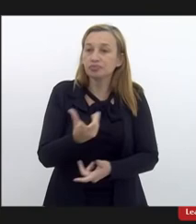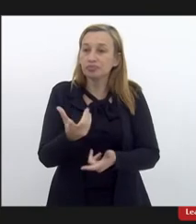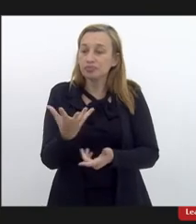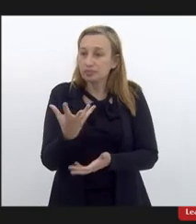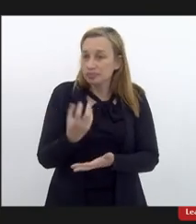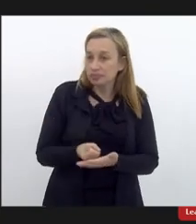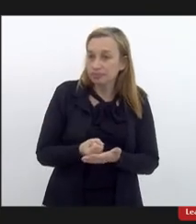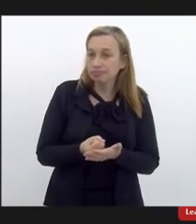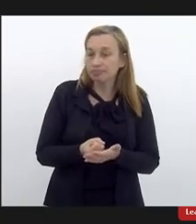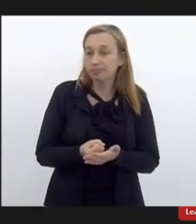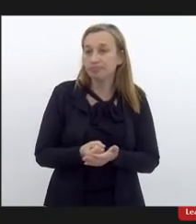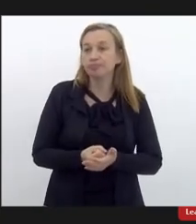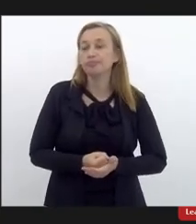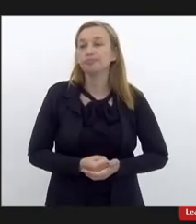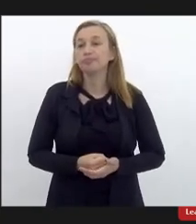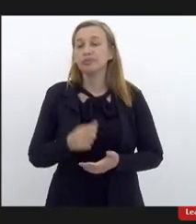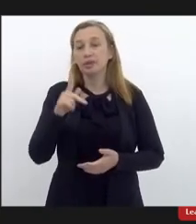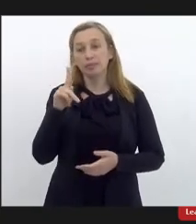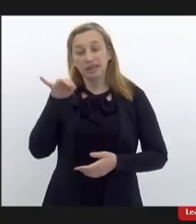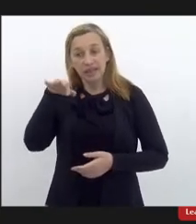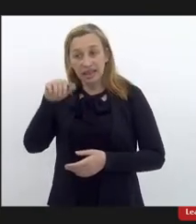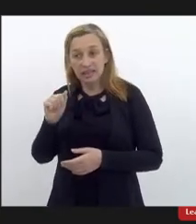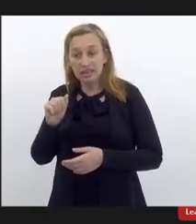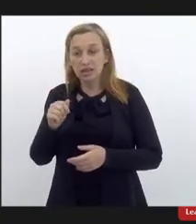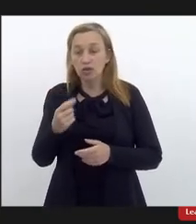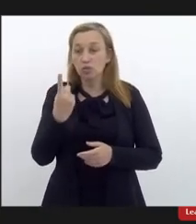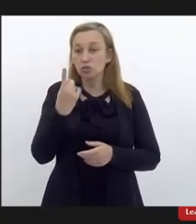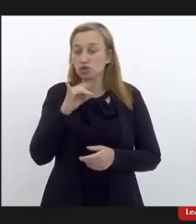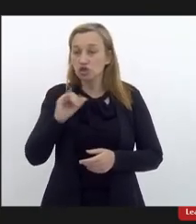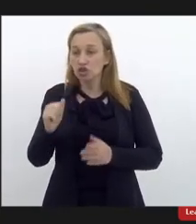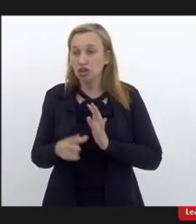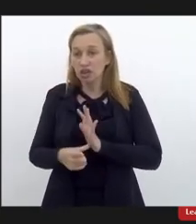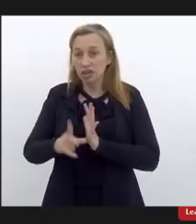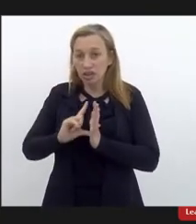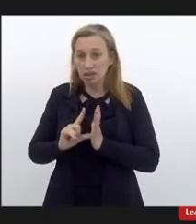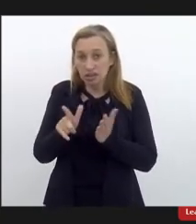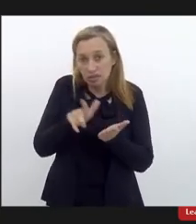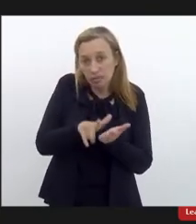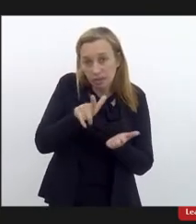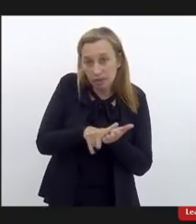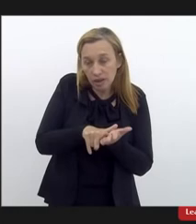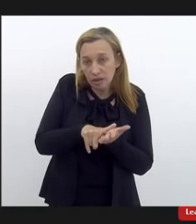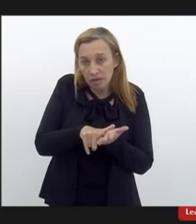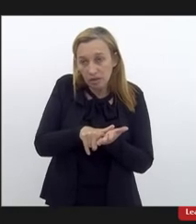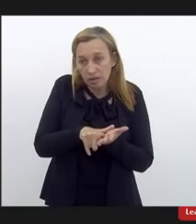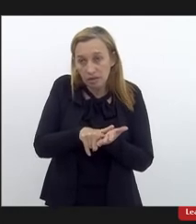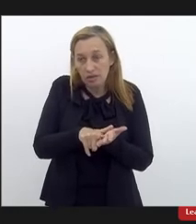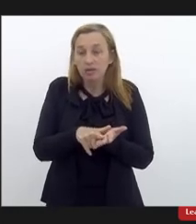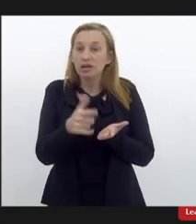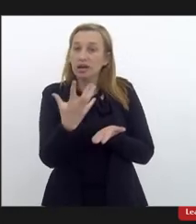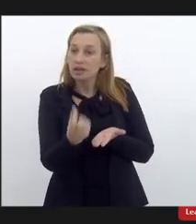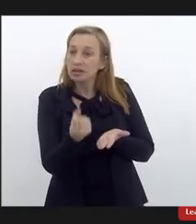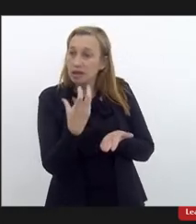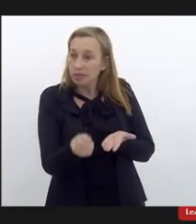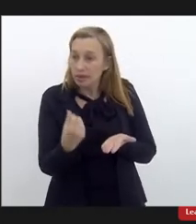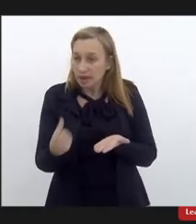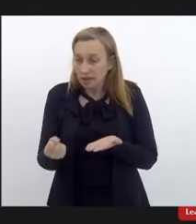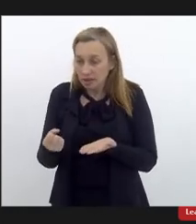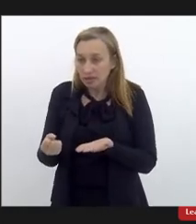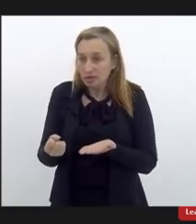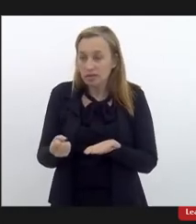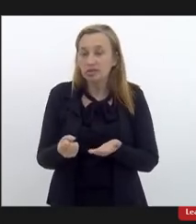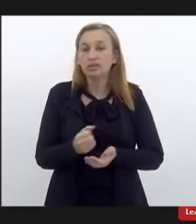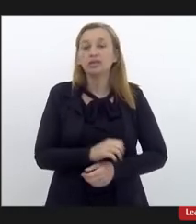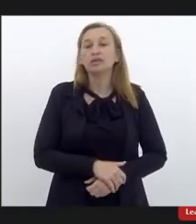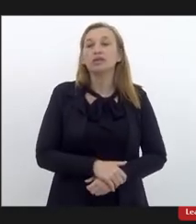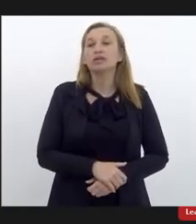pendências um dia antes do dia de envio da folha dos alunos para estarem recebendo o envio da folha do ISERJ